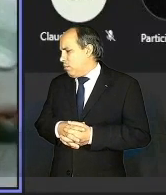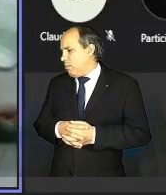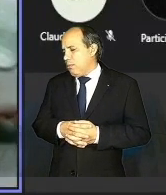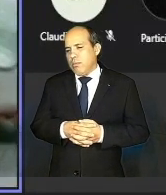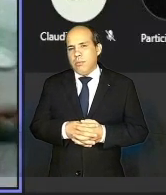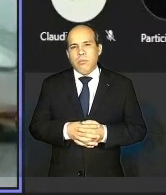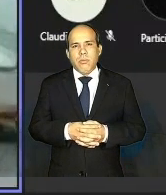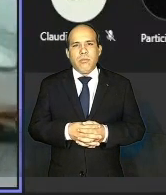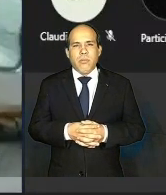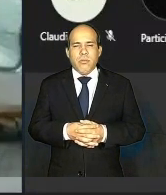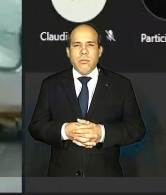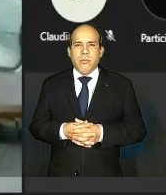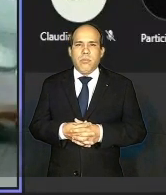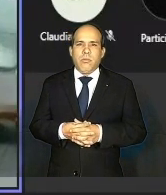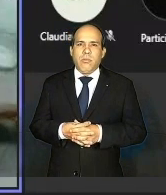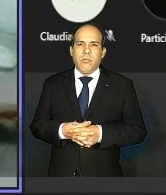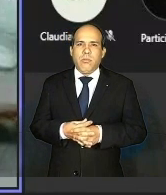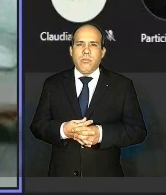Vai ter alguma coisa que eu tinha?